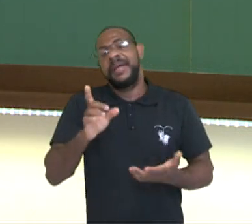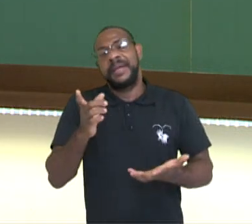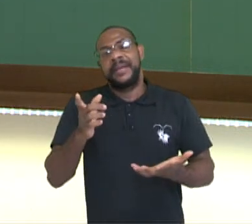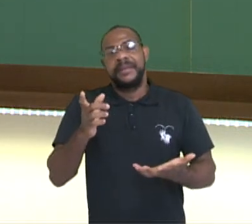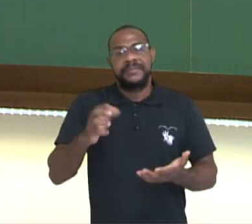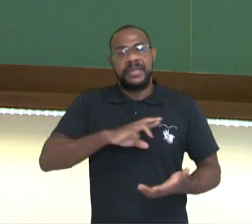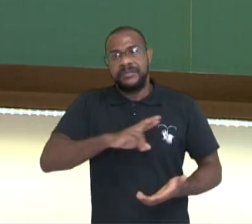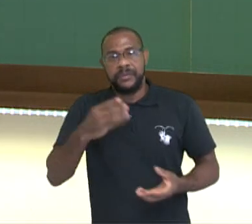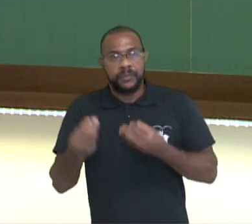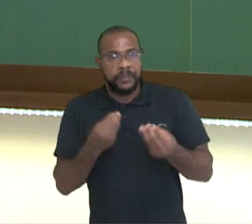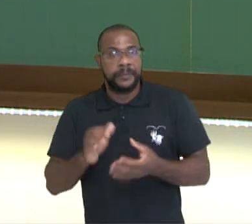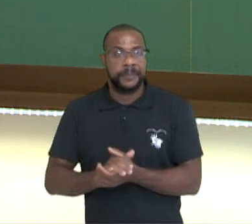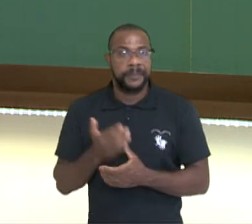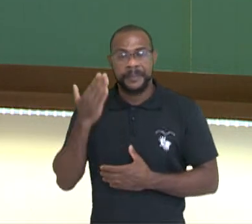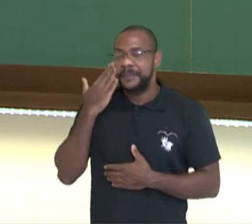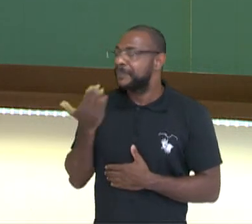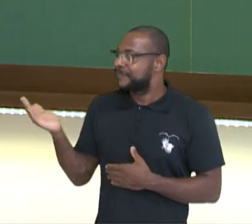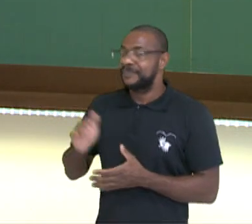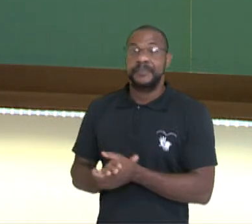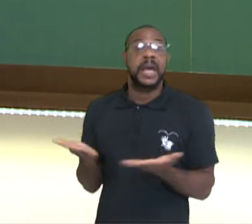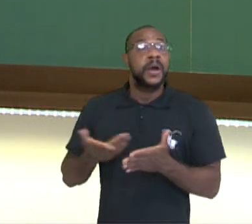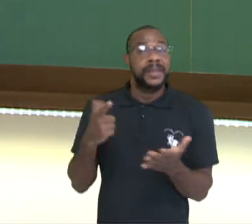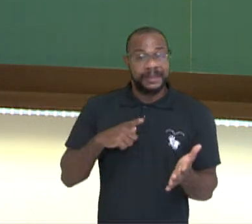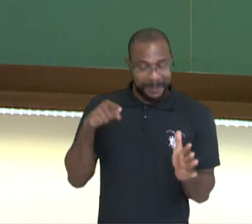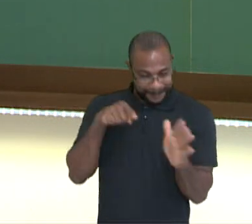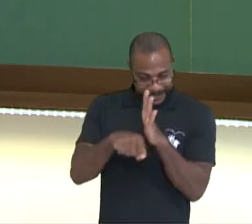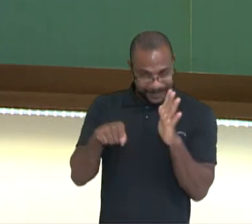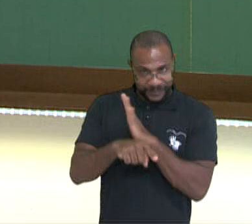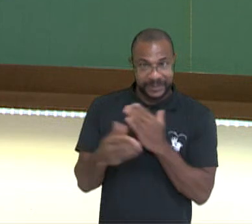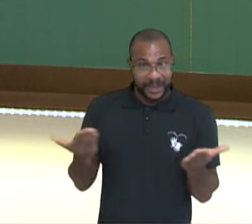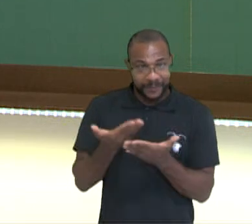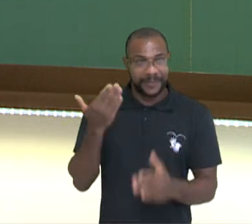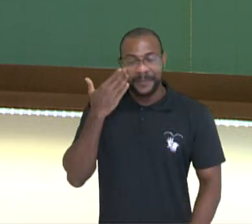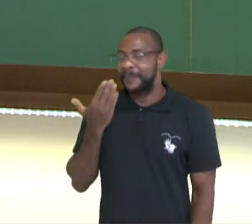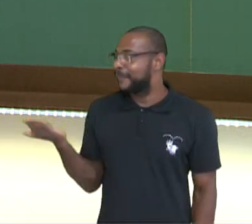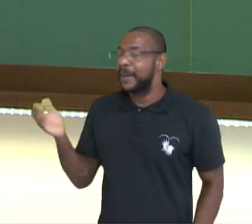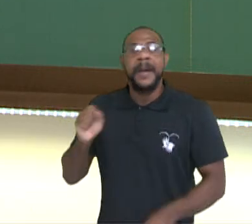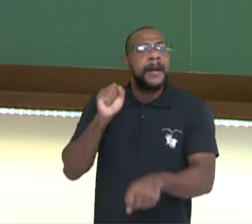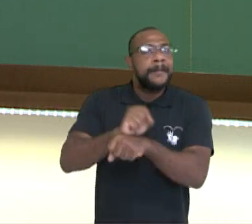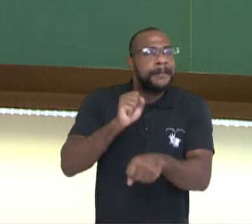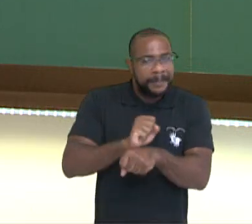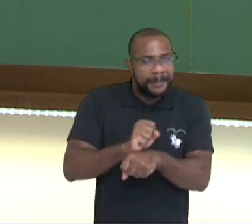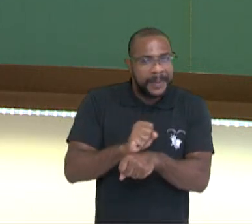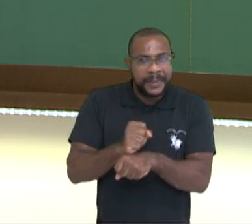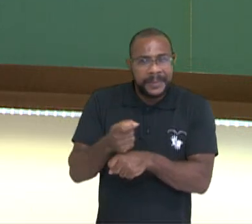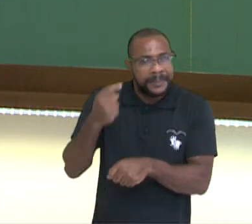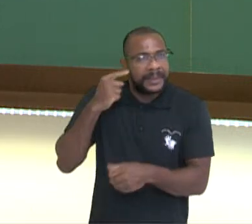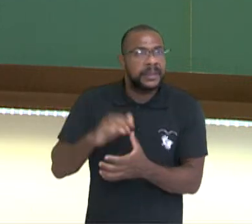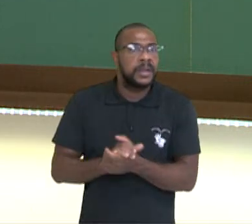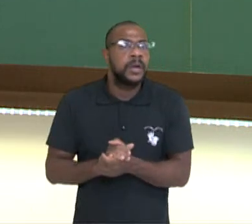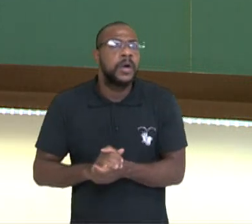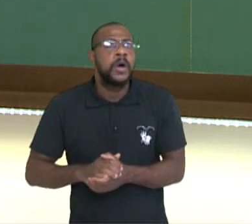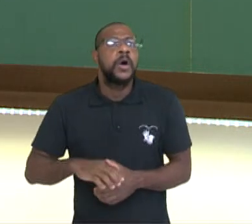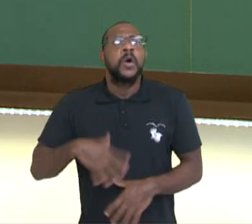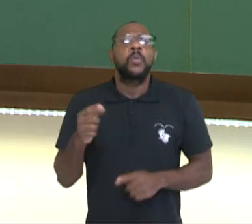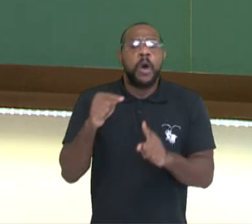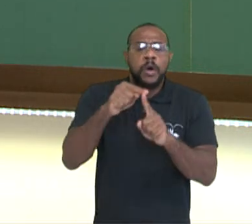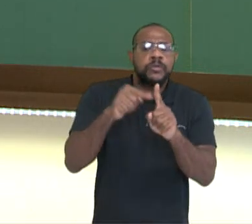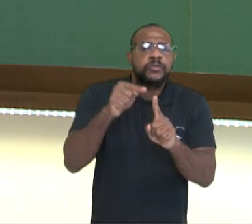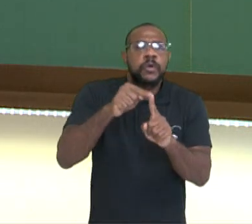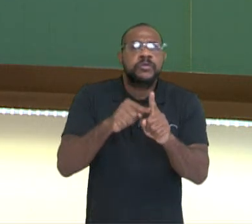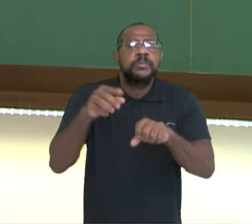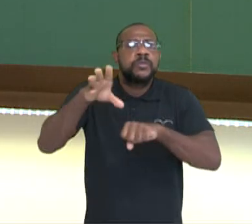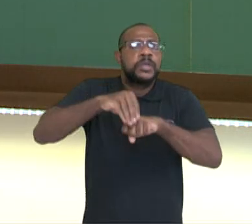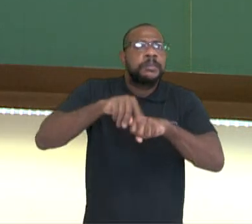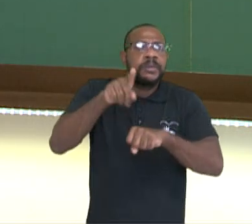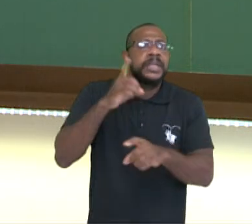conhecimento. Passando aqui, nós temos uma perguntinha para que você pare um pouquinho e perceba. Qual das formas de conhecimento você encontra mais frequentemente